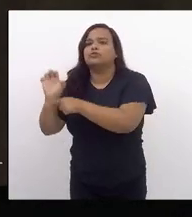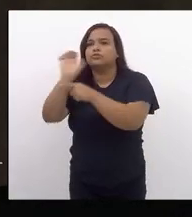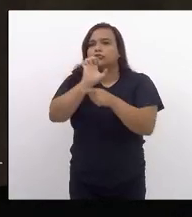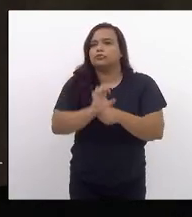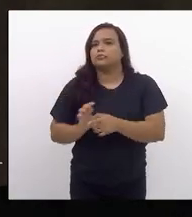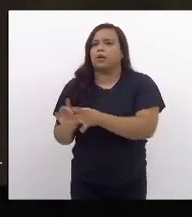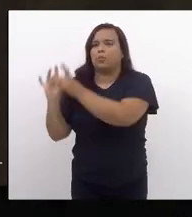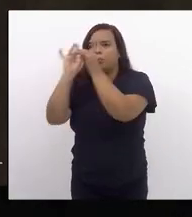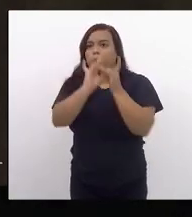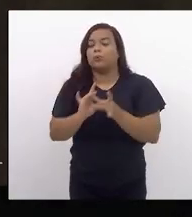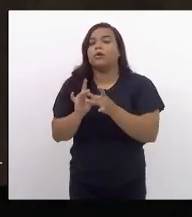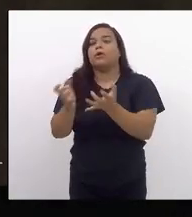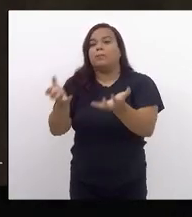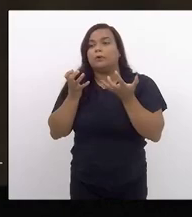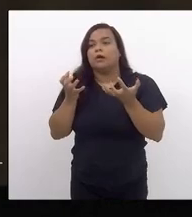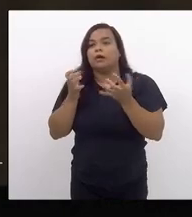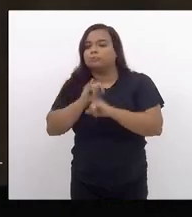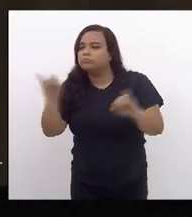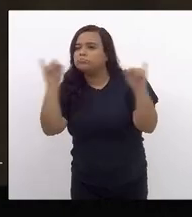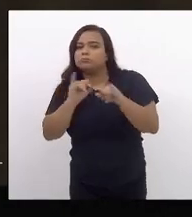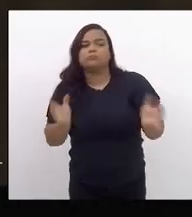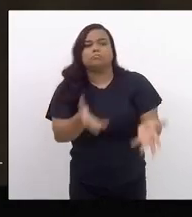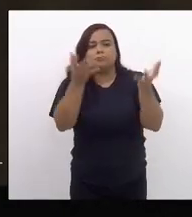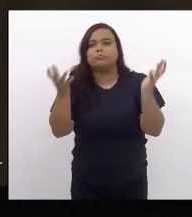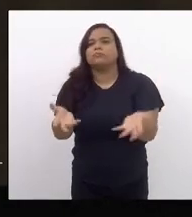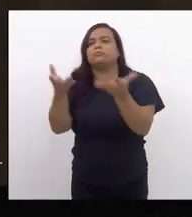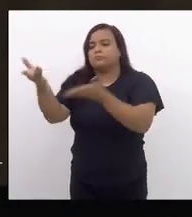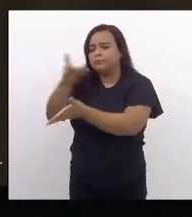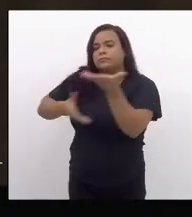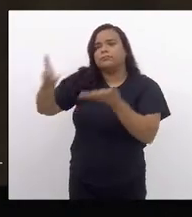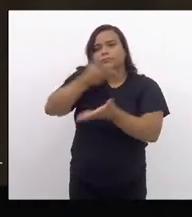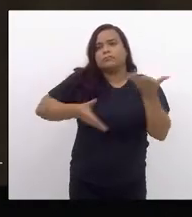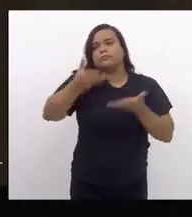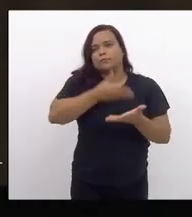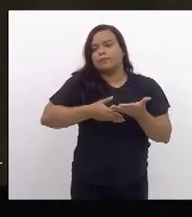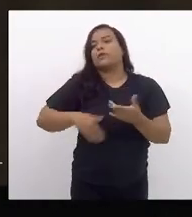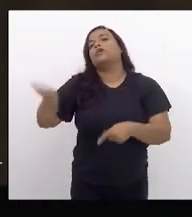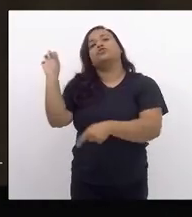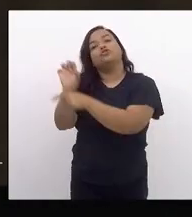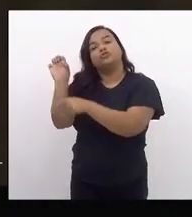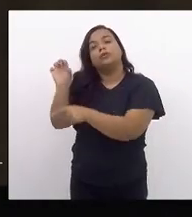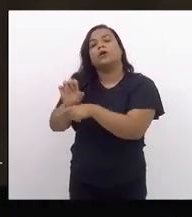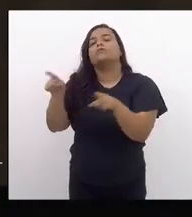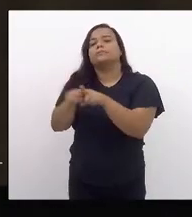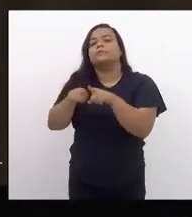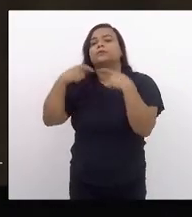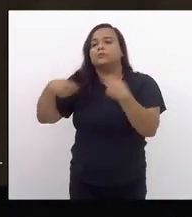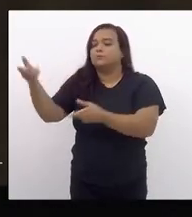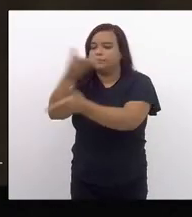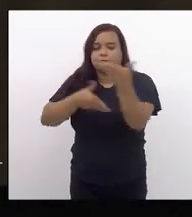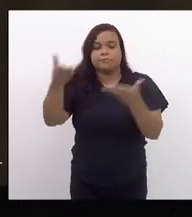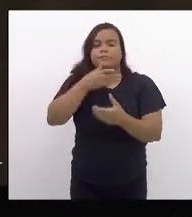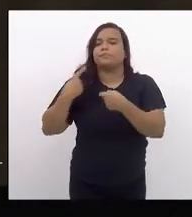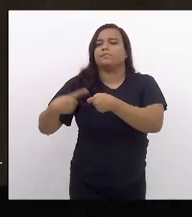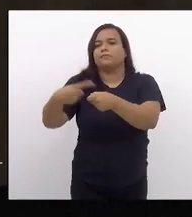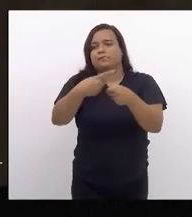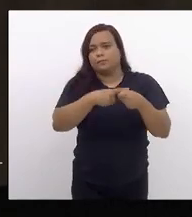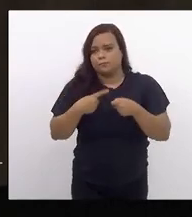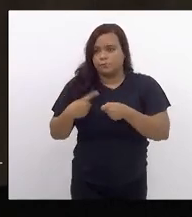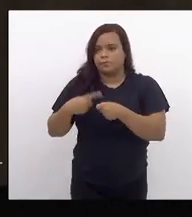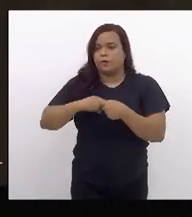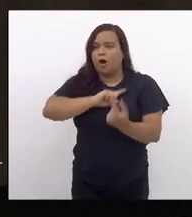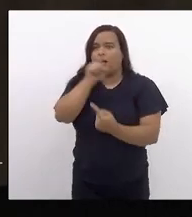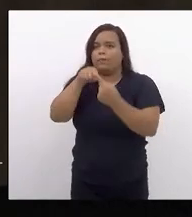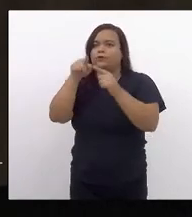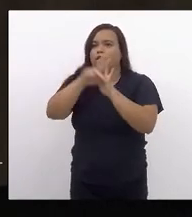espírito colaborativo entre os estados e aos estados cabe propagar esse espírito colaborativo entre os seus municípios. É o que pretende esse